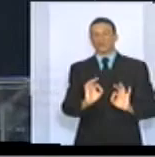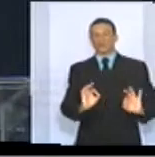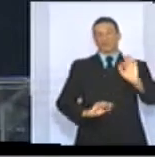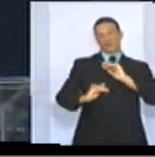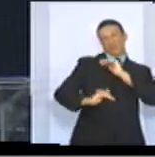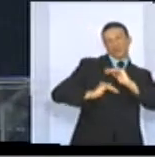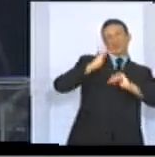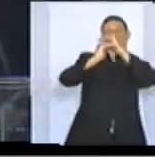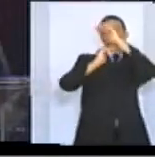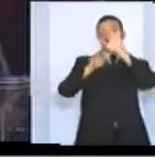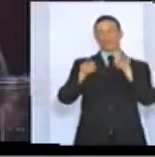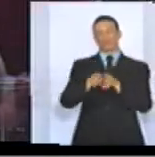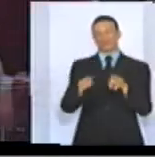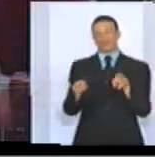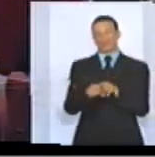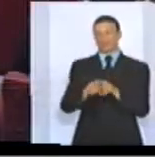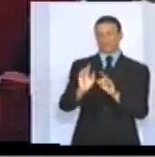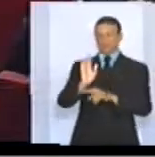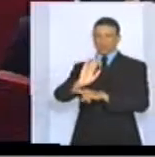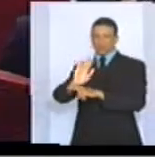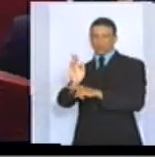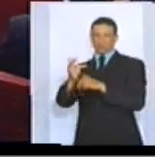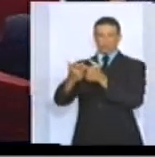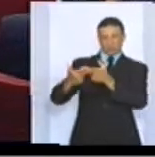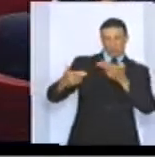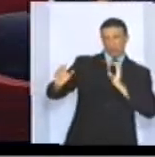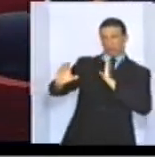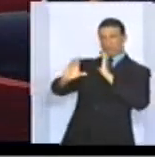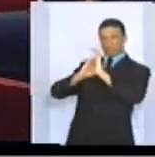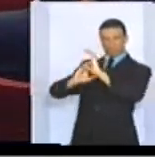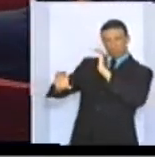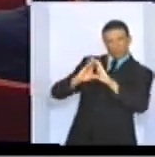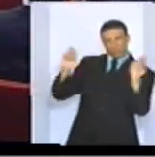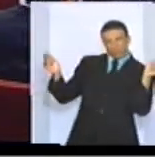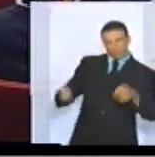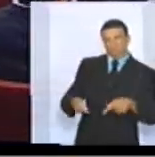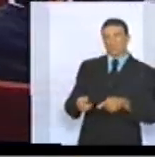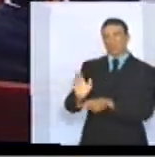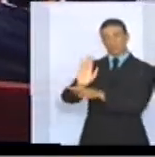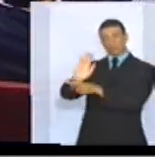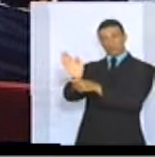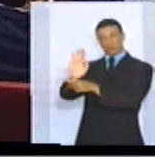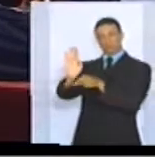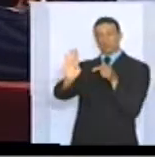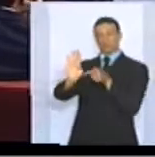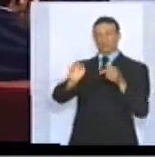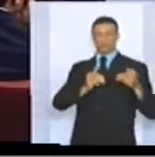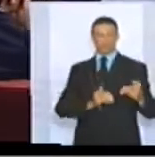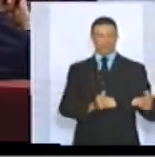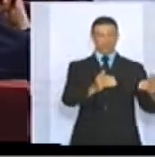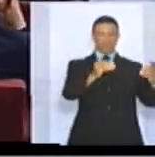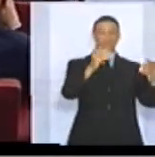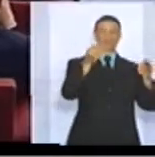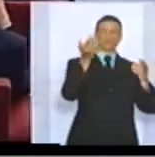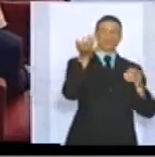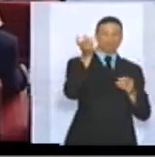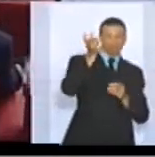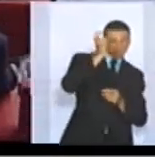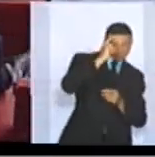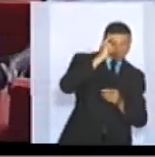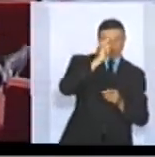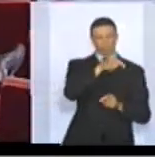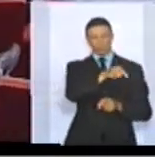ampla circulação dos conteúdos brasileiros. A Agência Nacional do Cinema é parte da estrutura do Ministério da Cultura e atua sobre